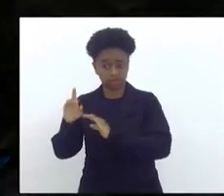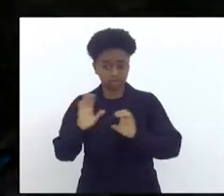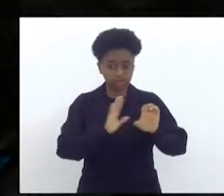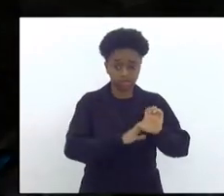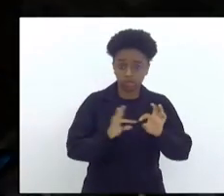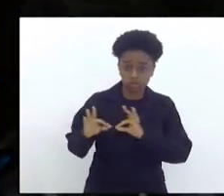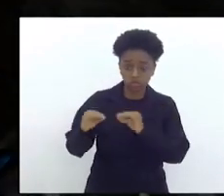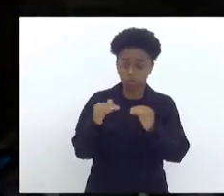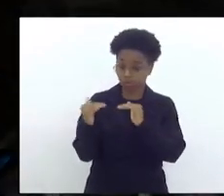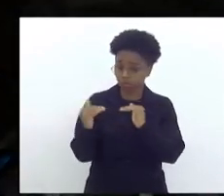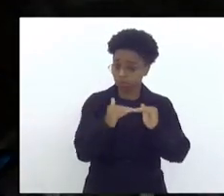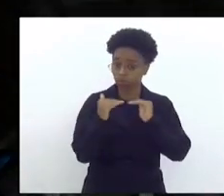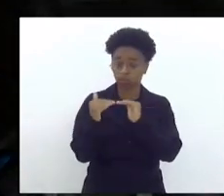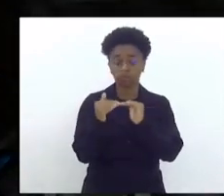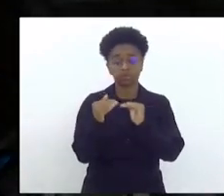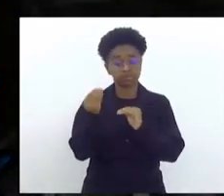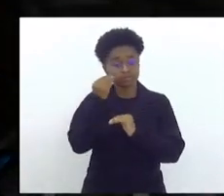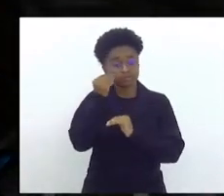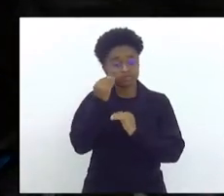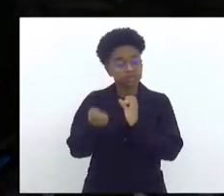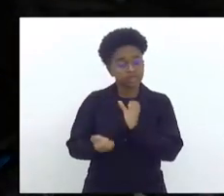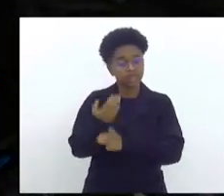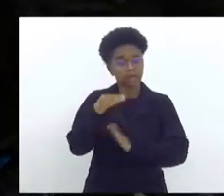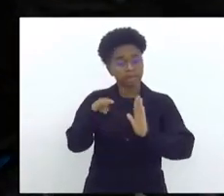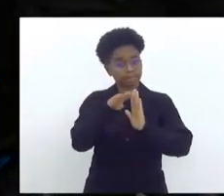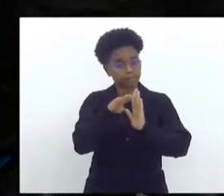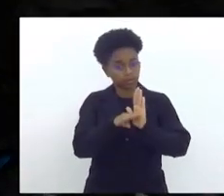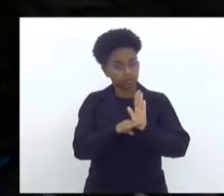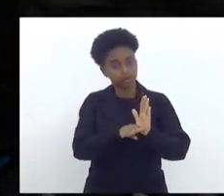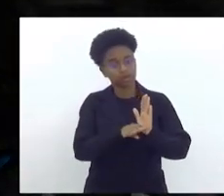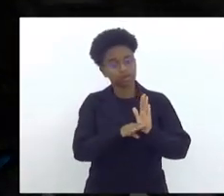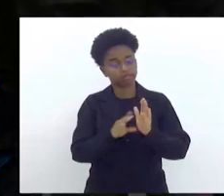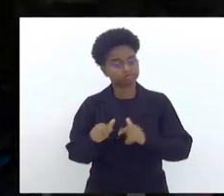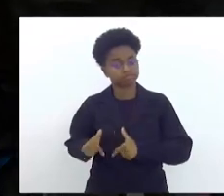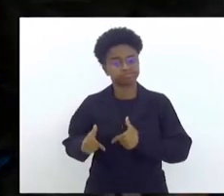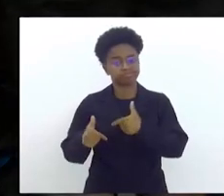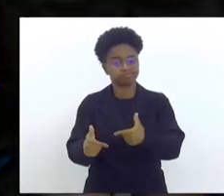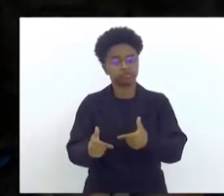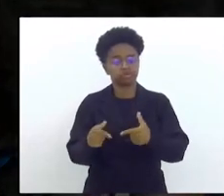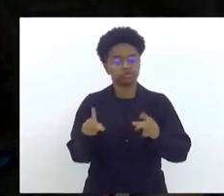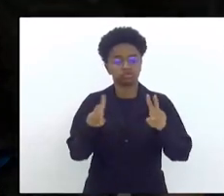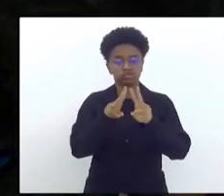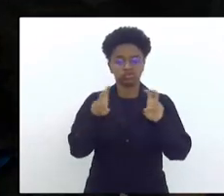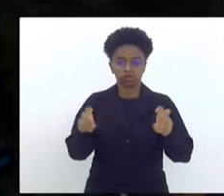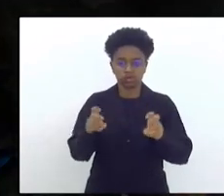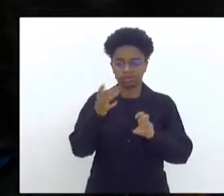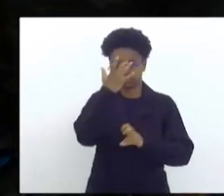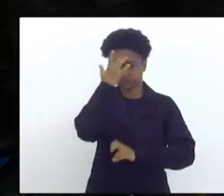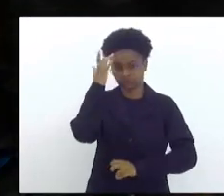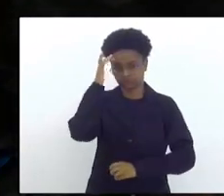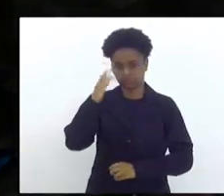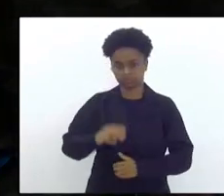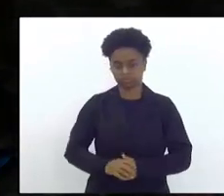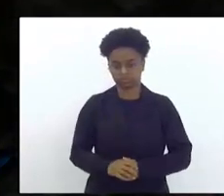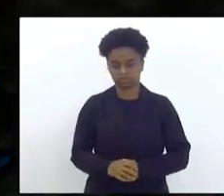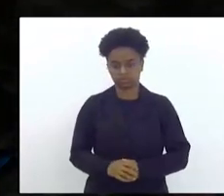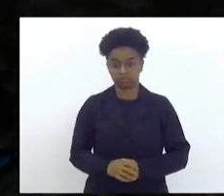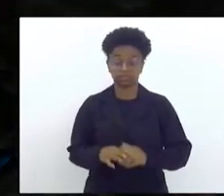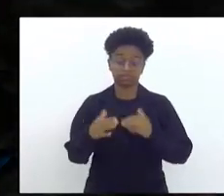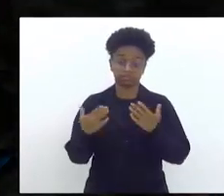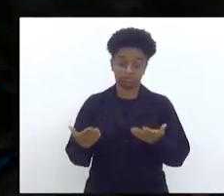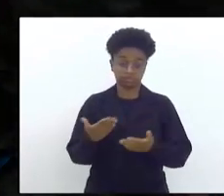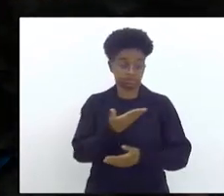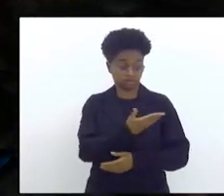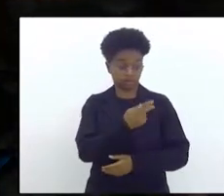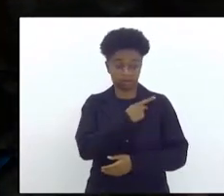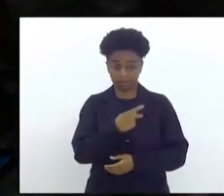esquerda para produzir um programa que enfrente as questões relacionadas à saúde mental Ou seja a senhora